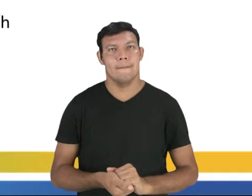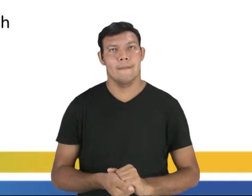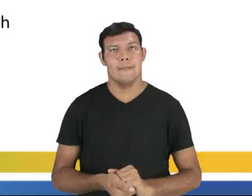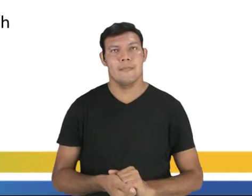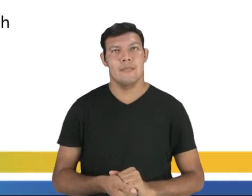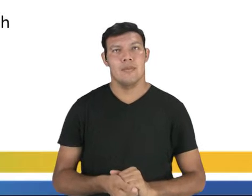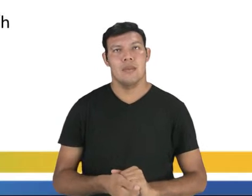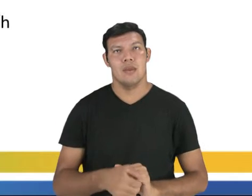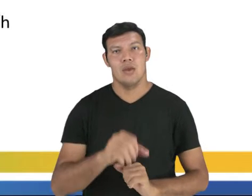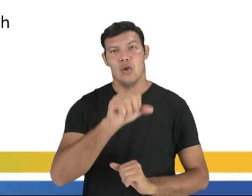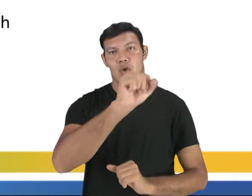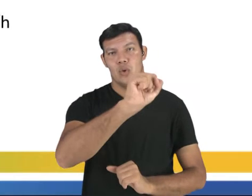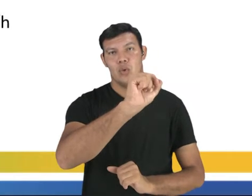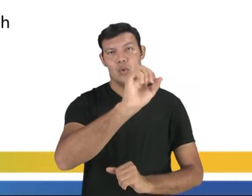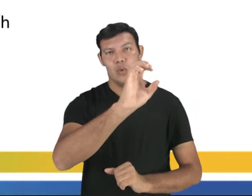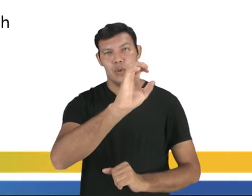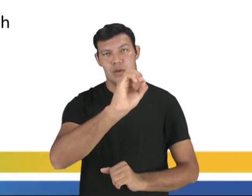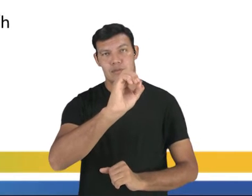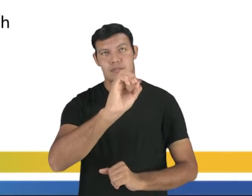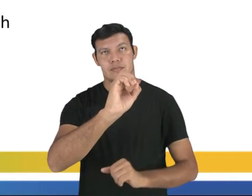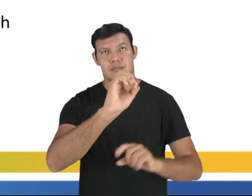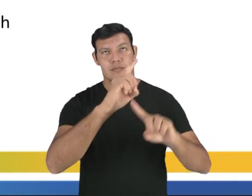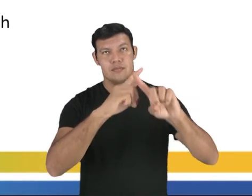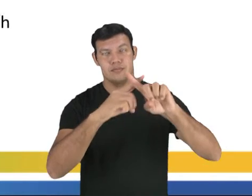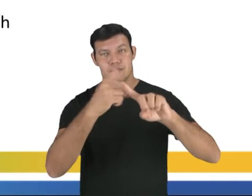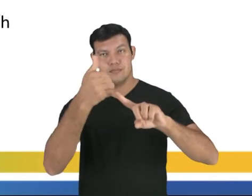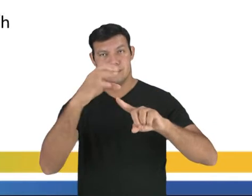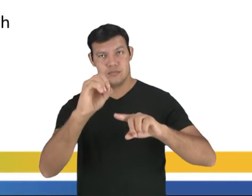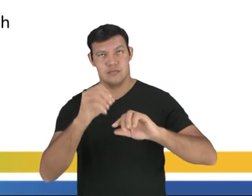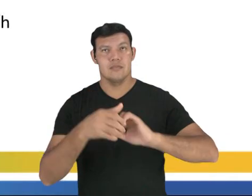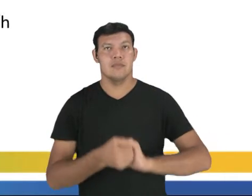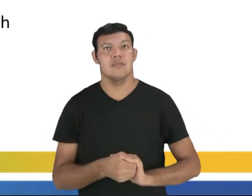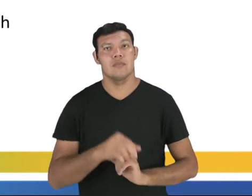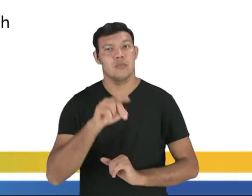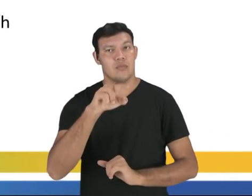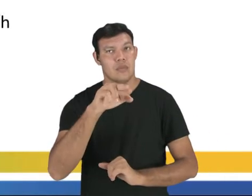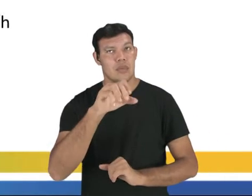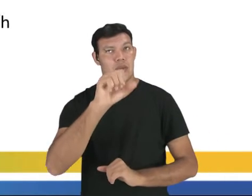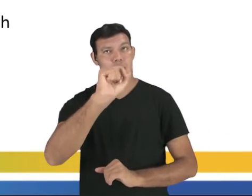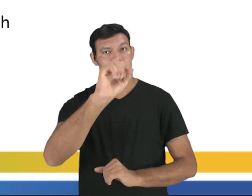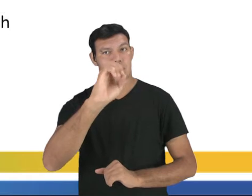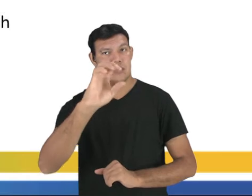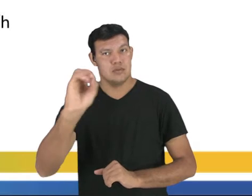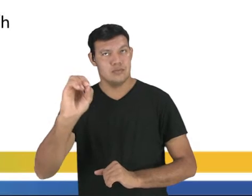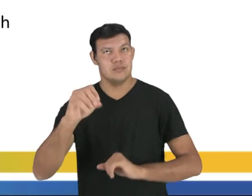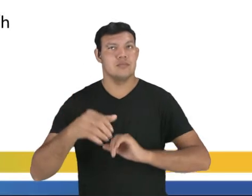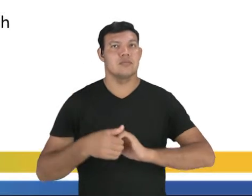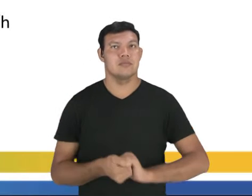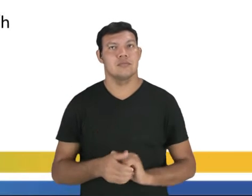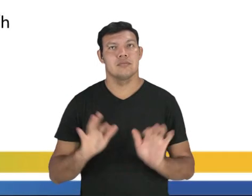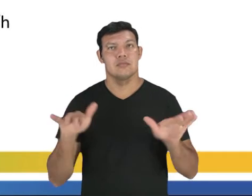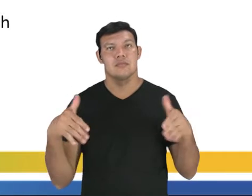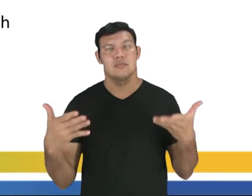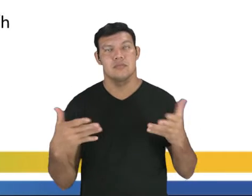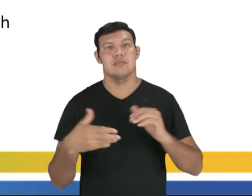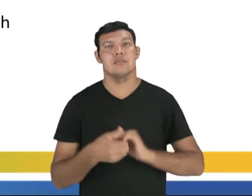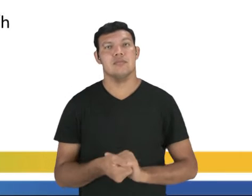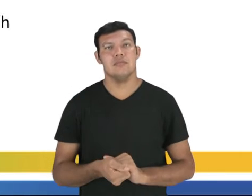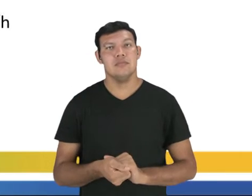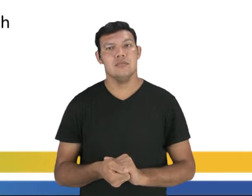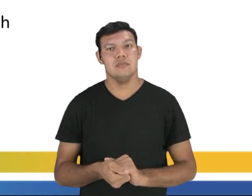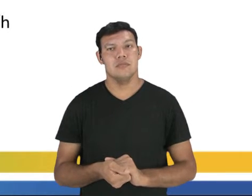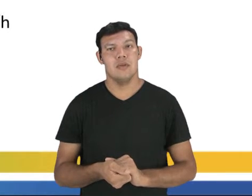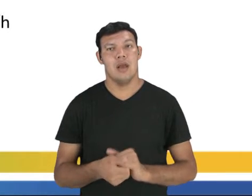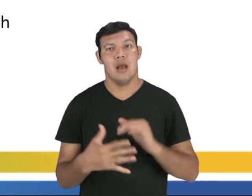10, que seria aqui na Terra, a gravidade da Terra, né? E dá 800. E aí, se eu for pegar